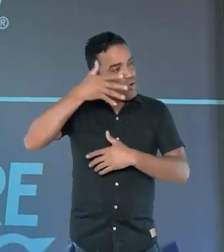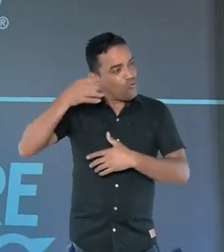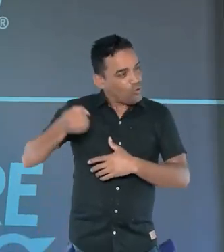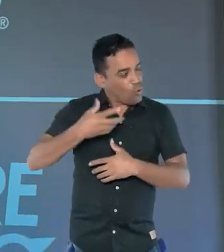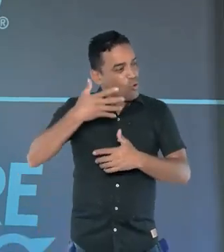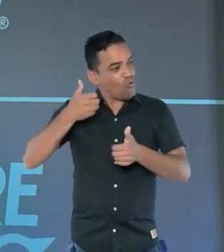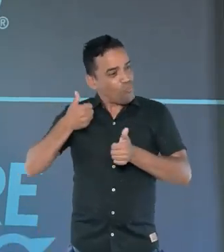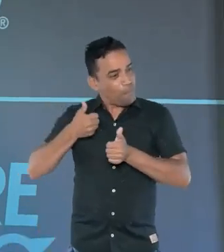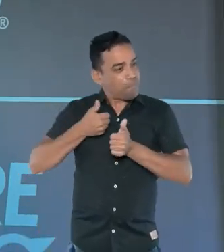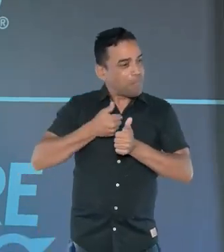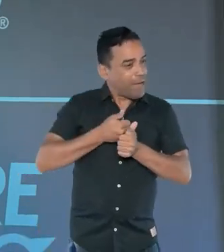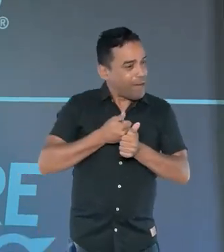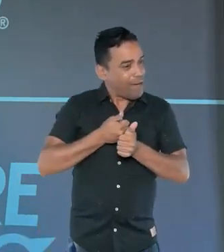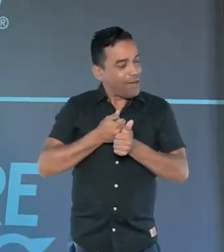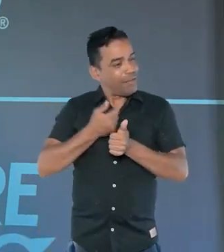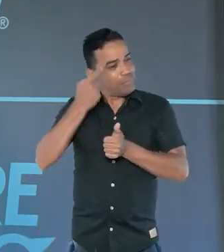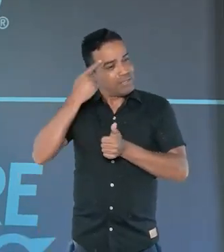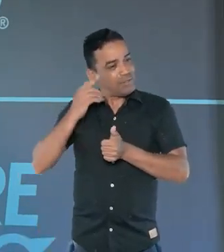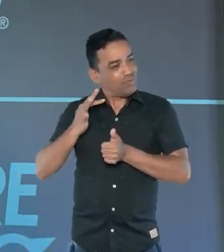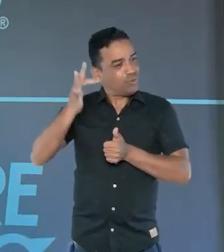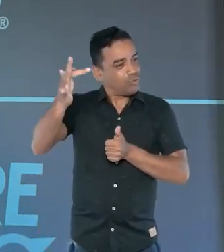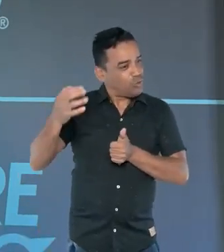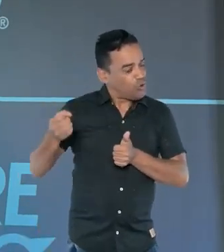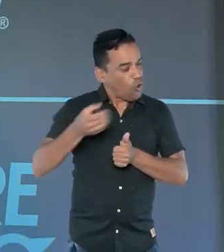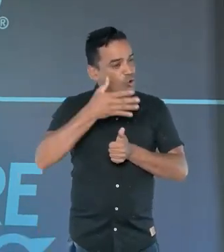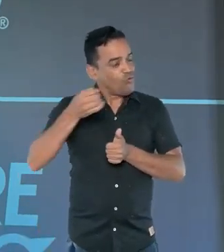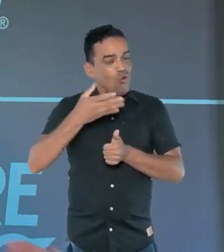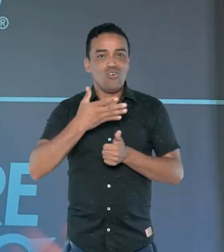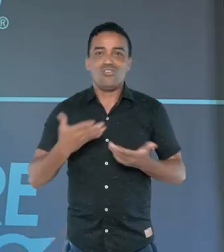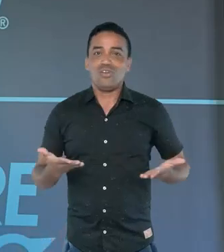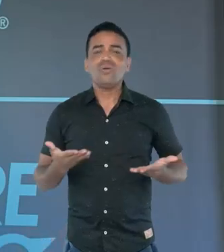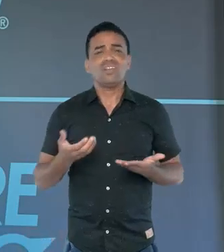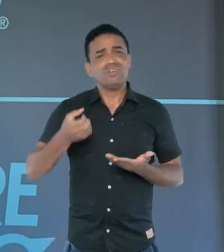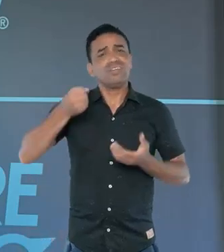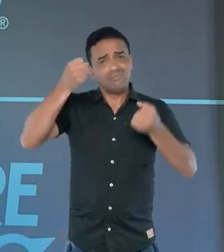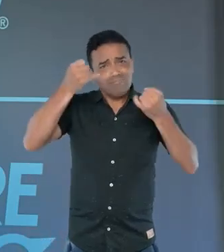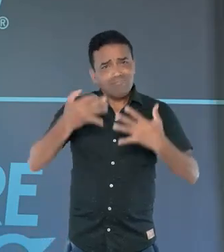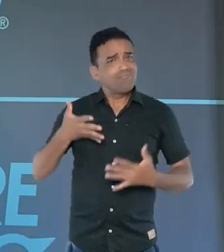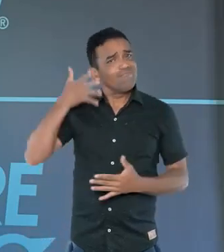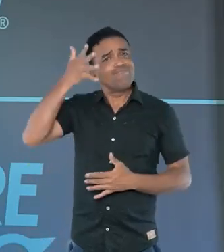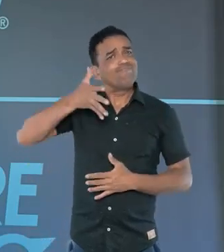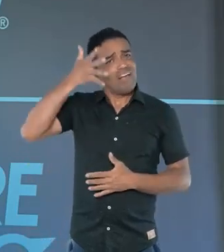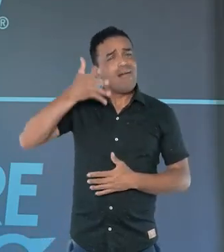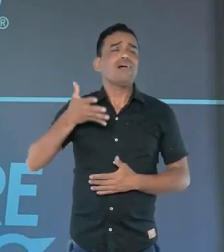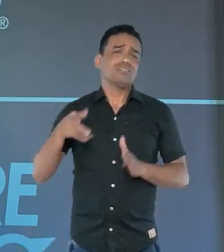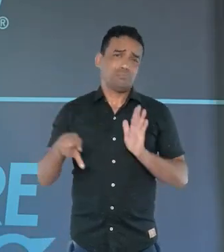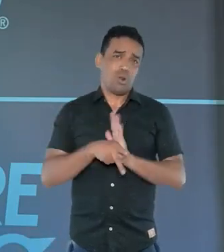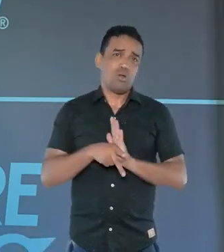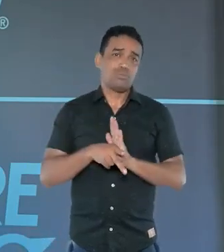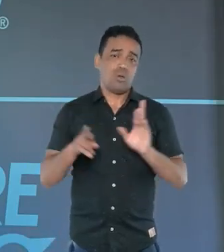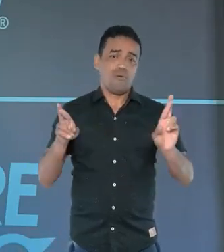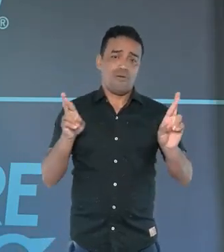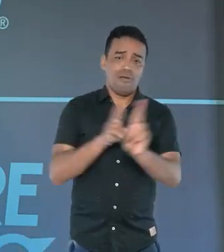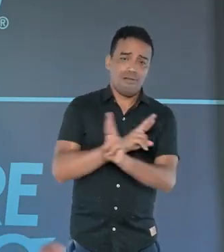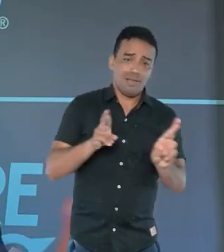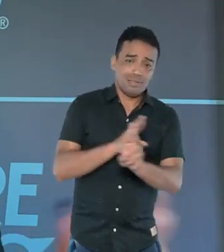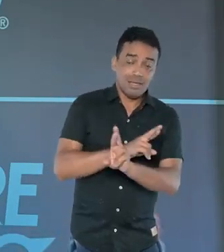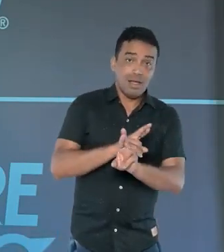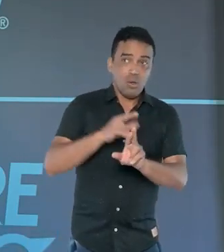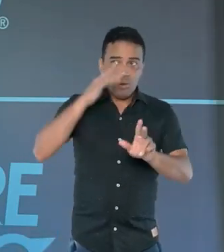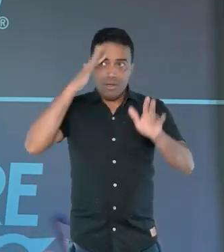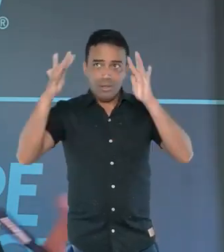mais perto da gente, né? Eu queria te ouvir falar sobre isso, se você vê essa relação